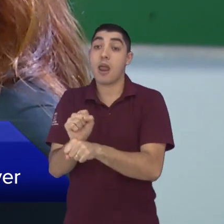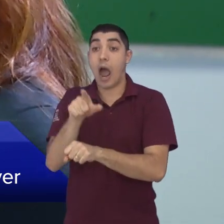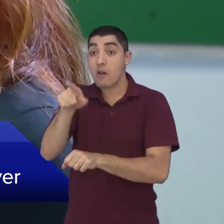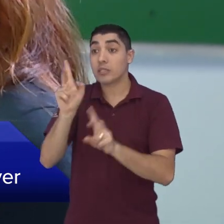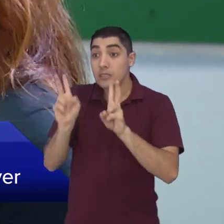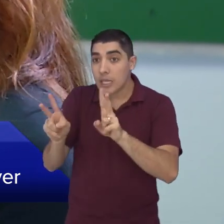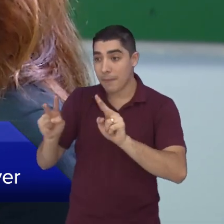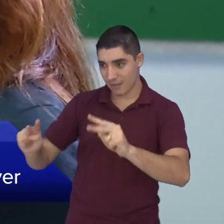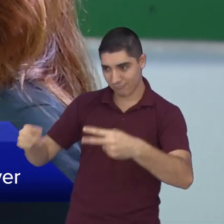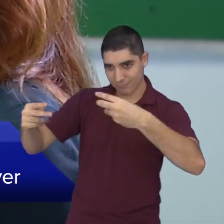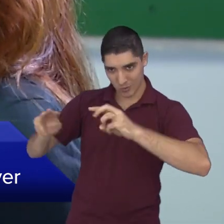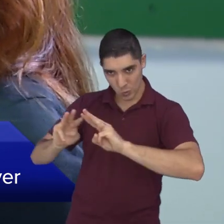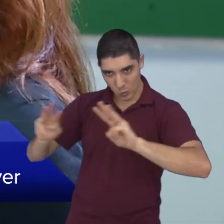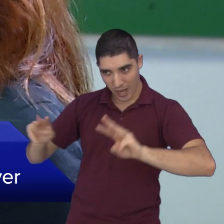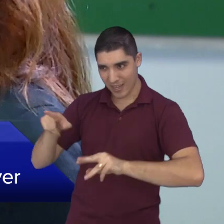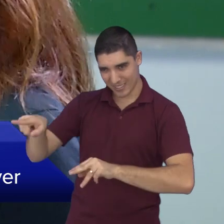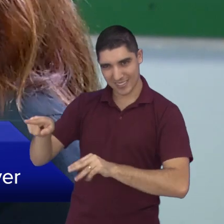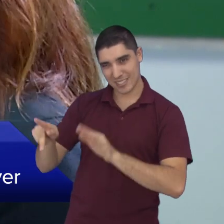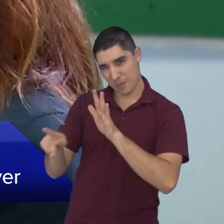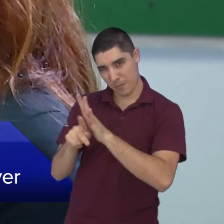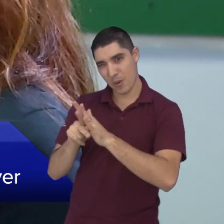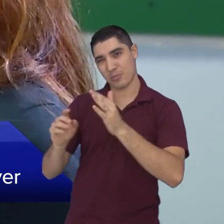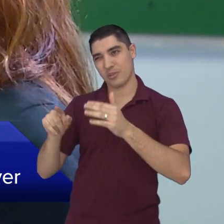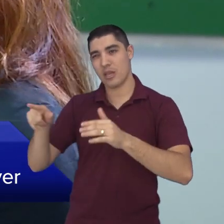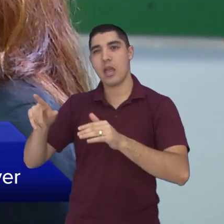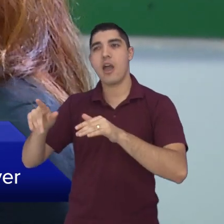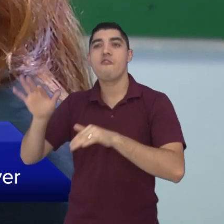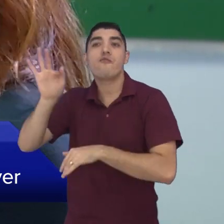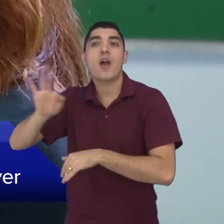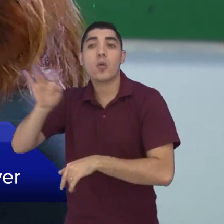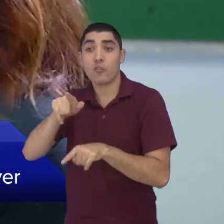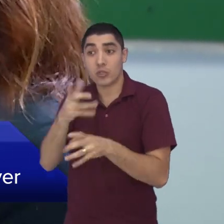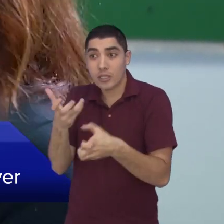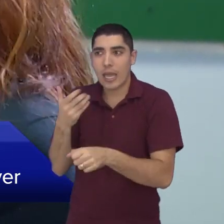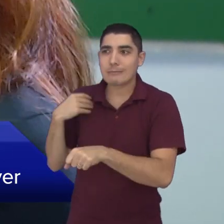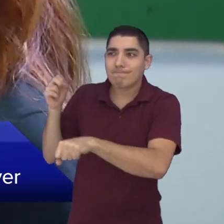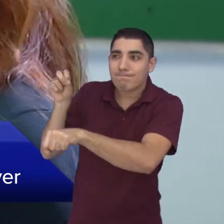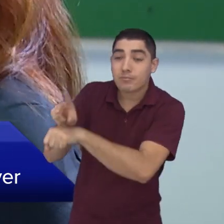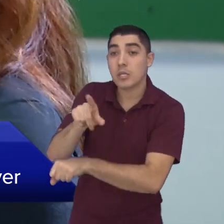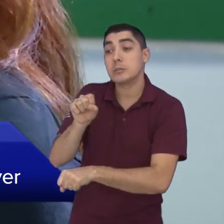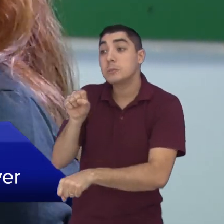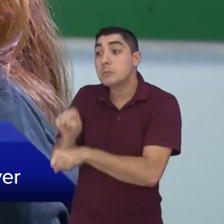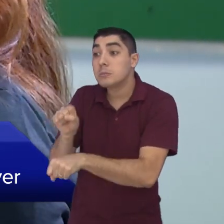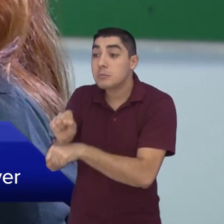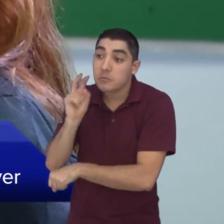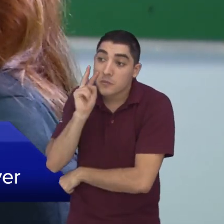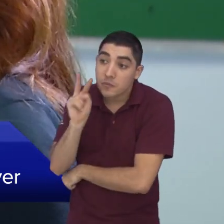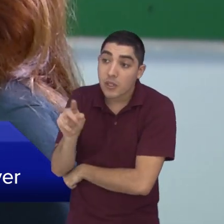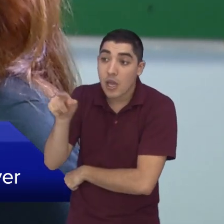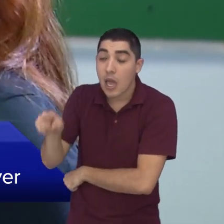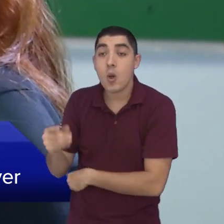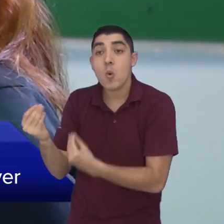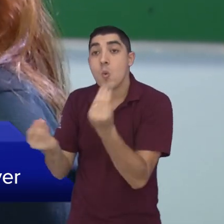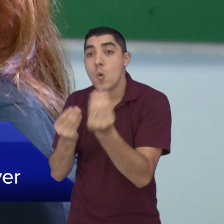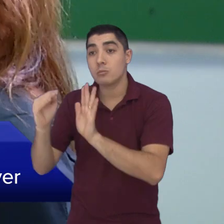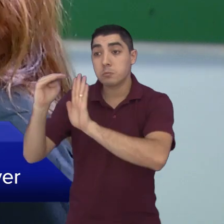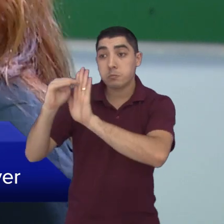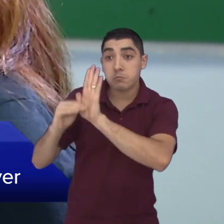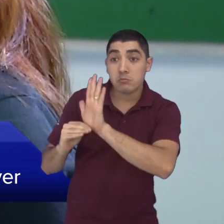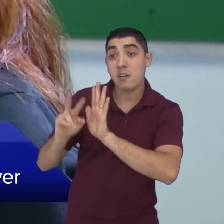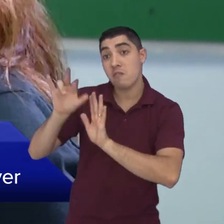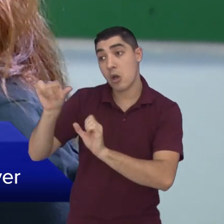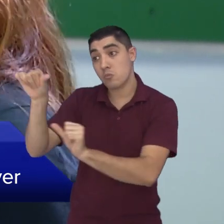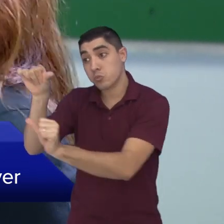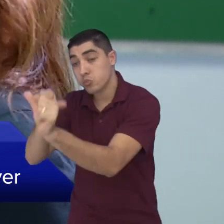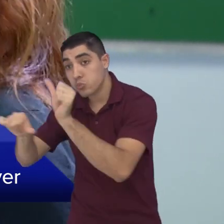a acompanhar no site da própria instituição a qual ele optou por estar na lista de espera como é que vai ser como vão